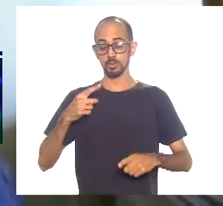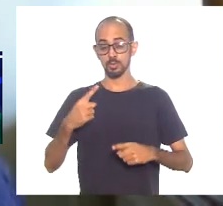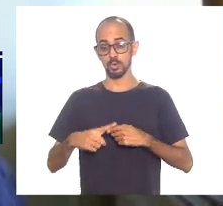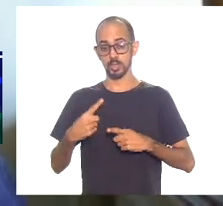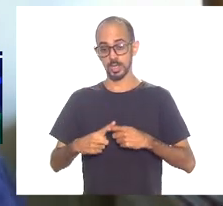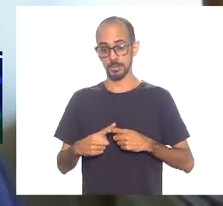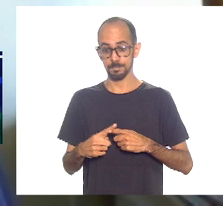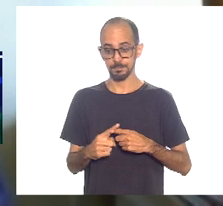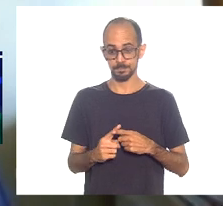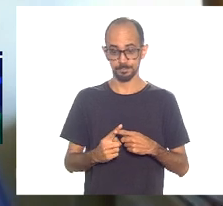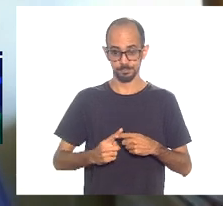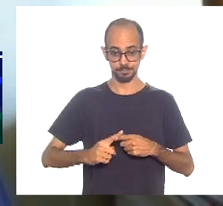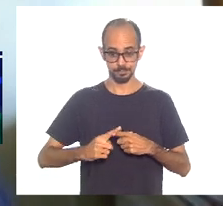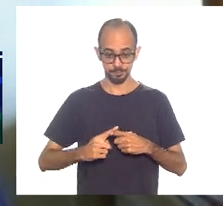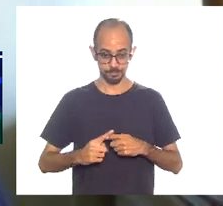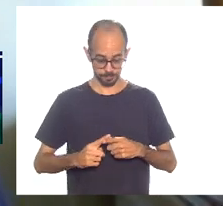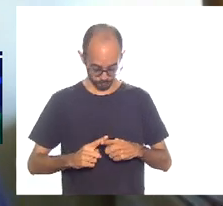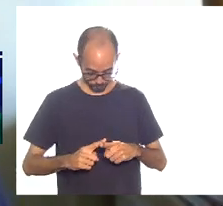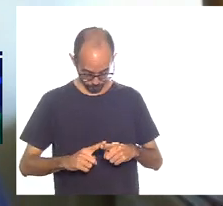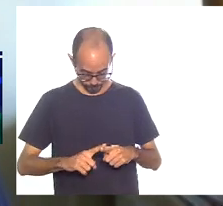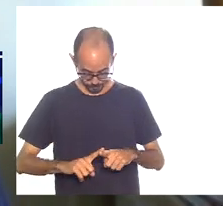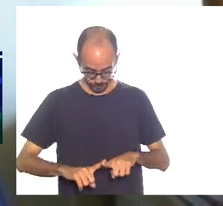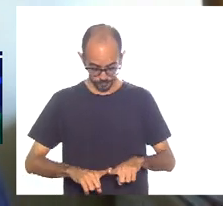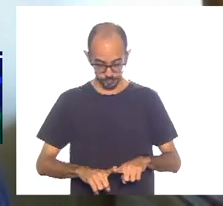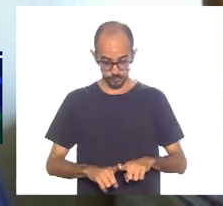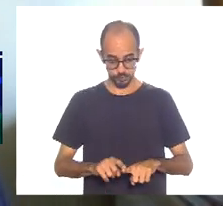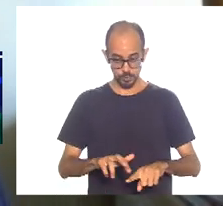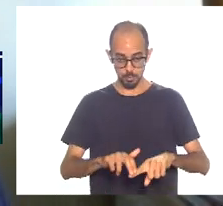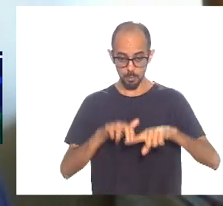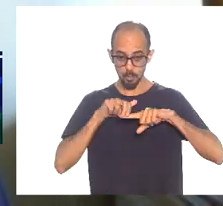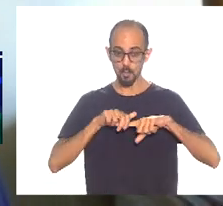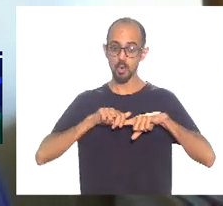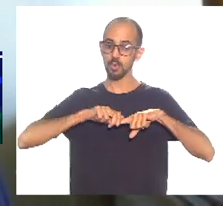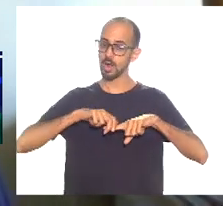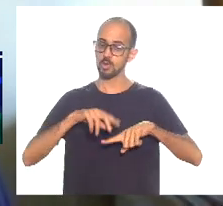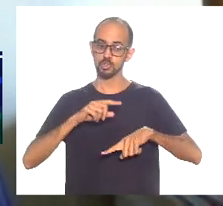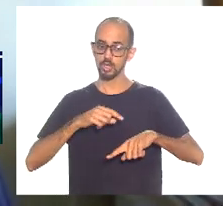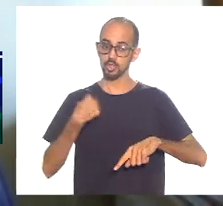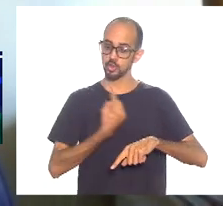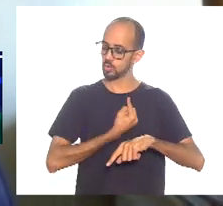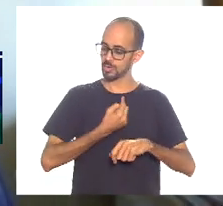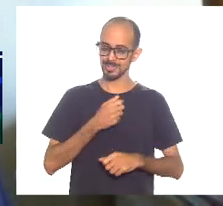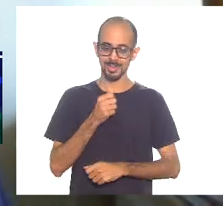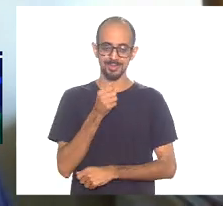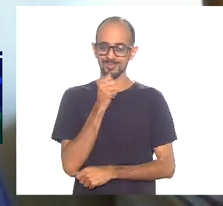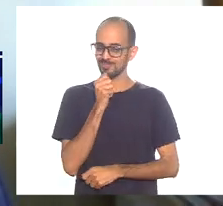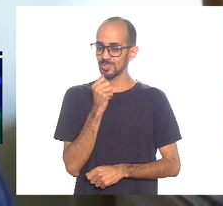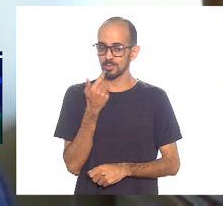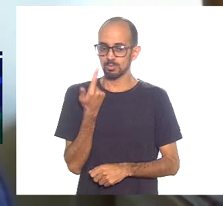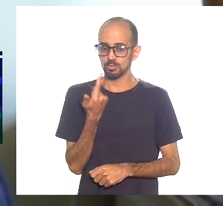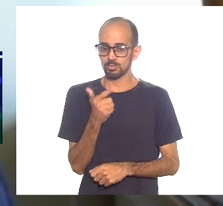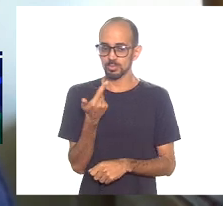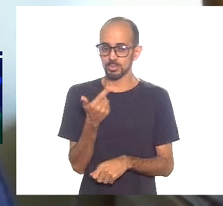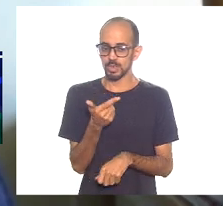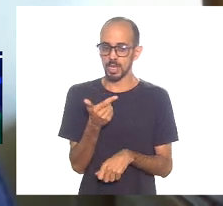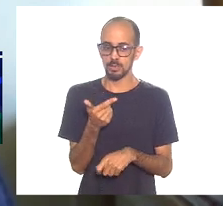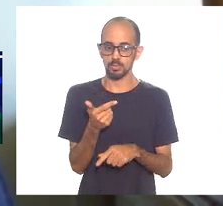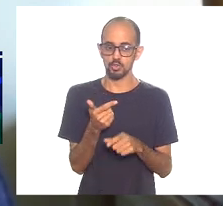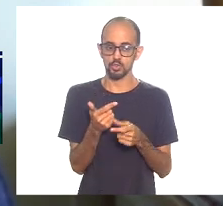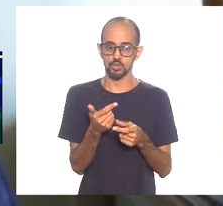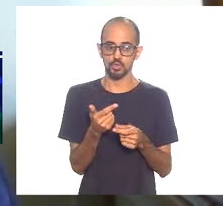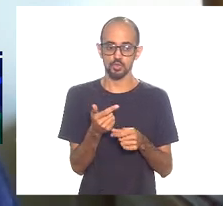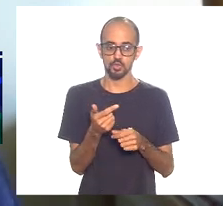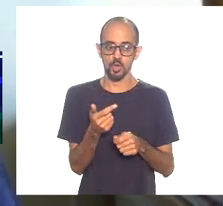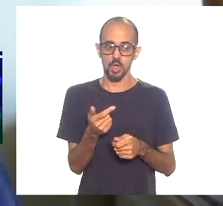exclusivamente a função de que nós não ainda ingrês amos no